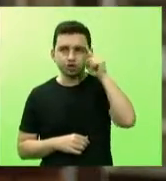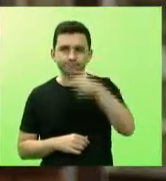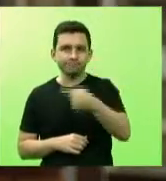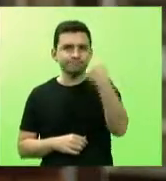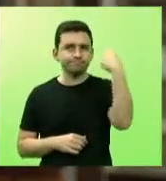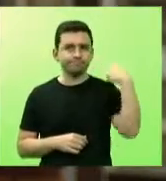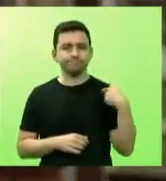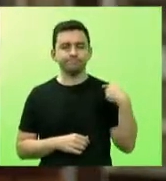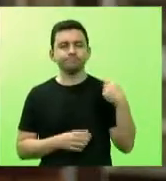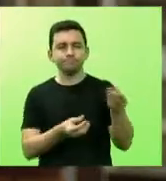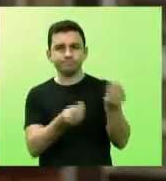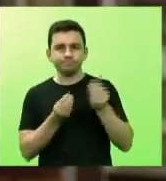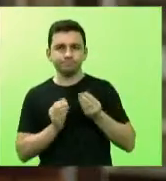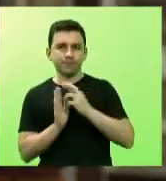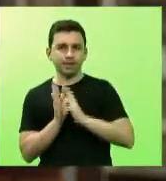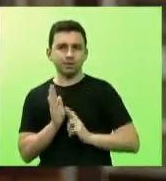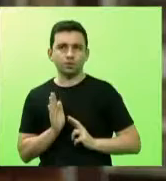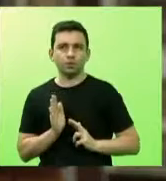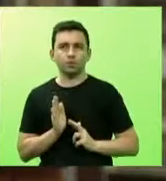27 dias.